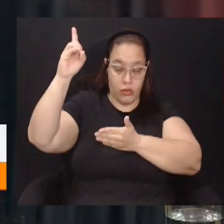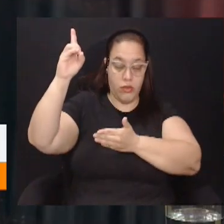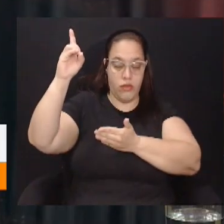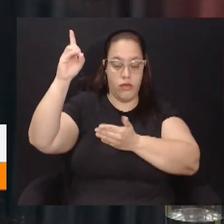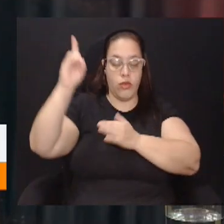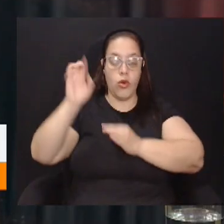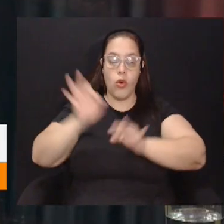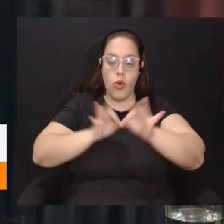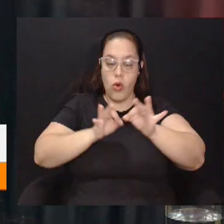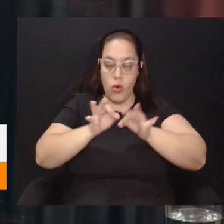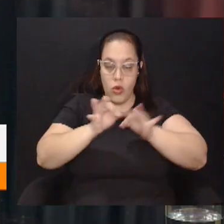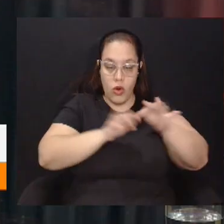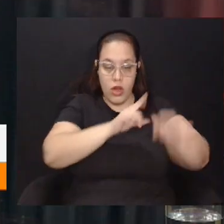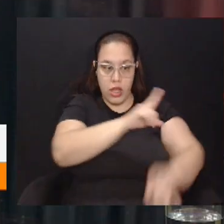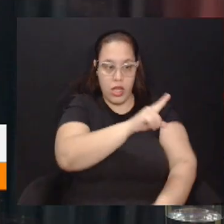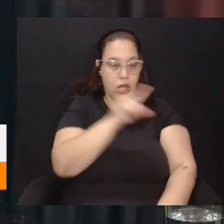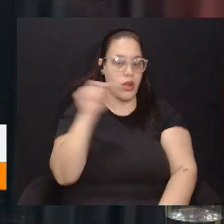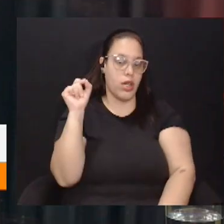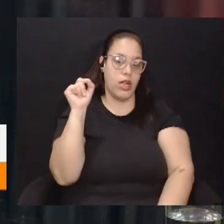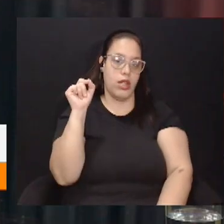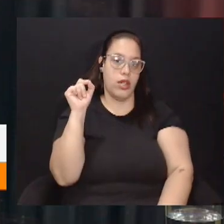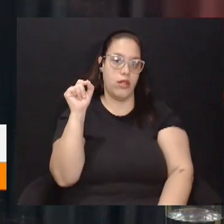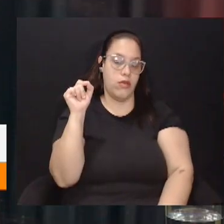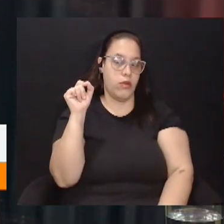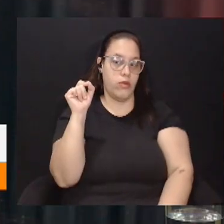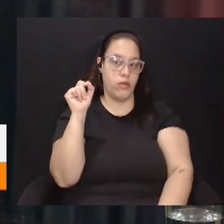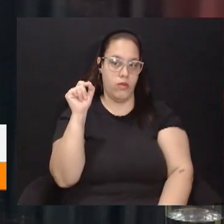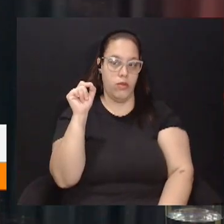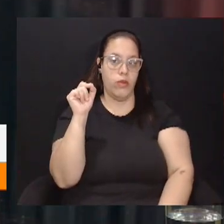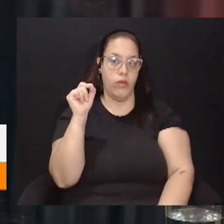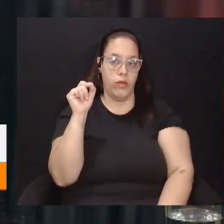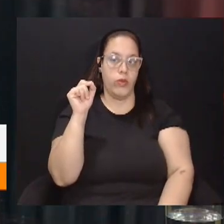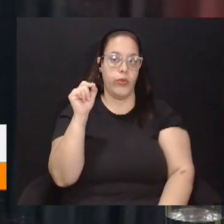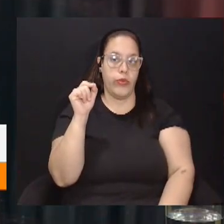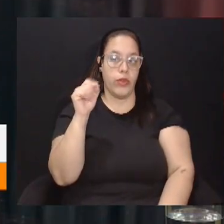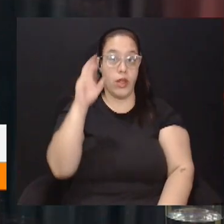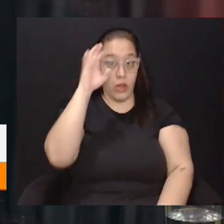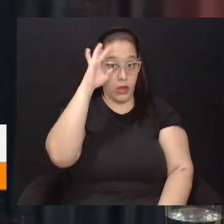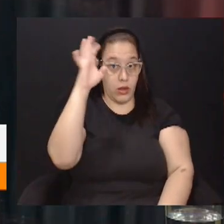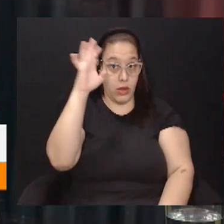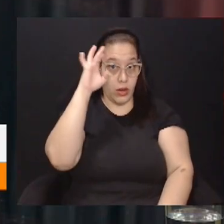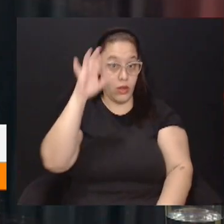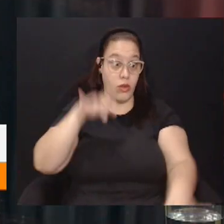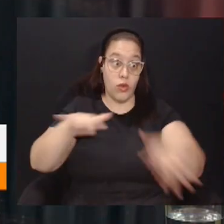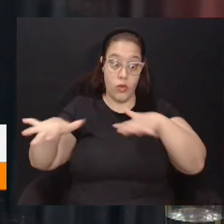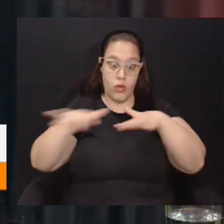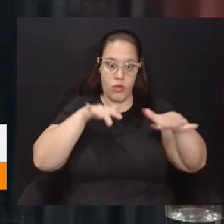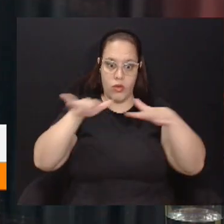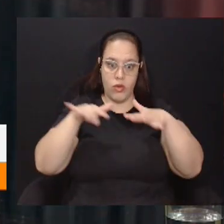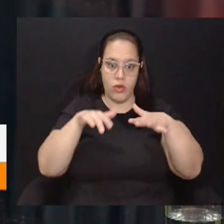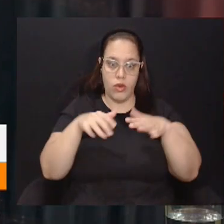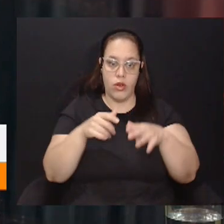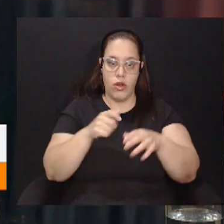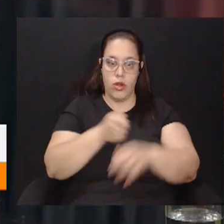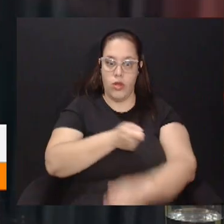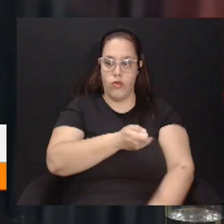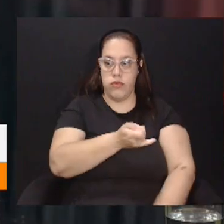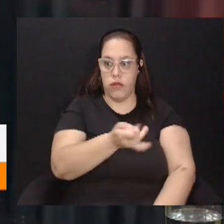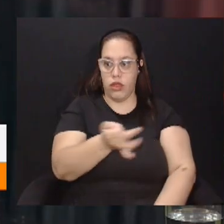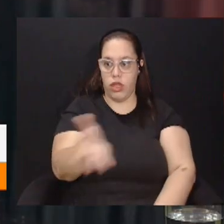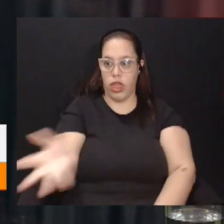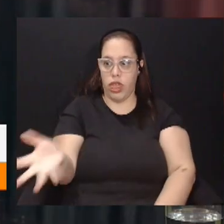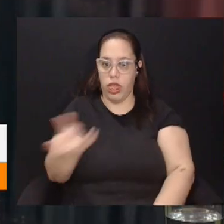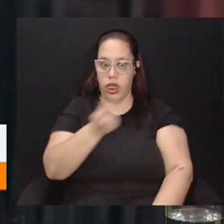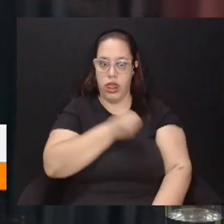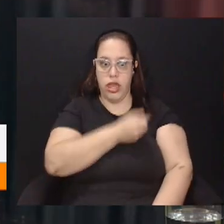a sua saída. A Uhum. saída, imagine, você está mobilizando uma quantidade gigantesca de pessoas,